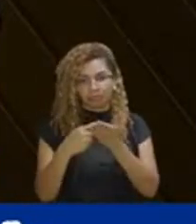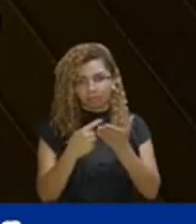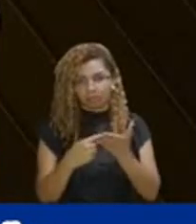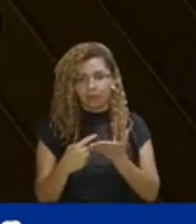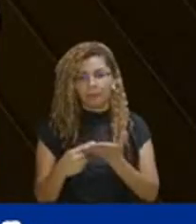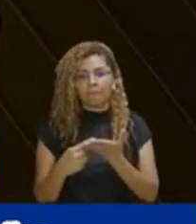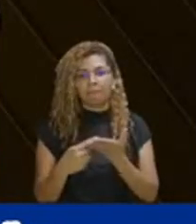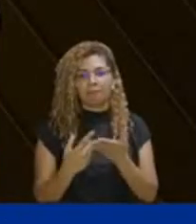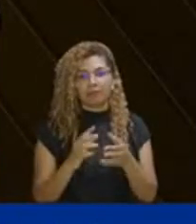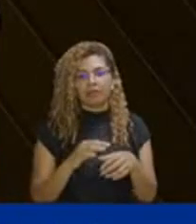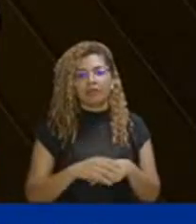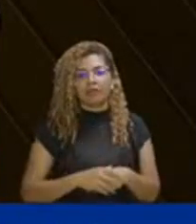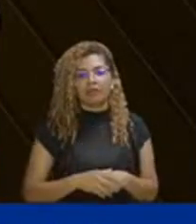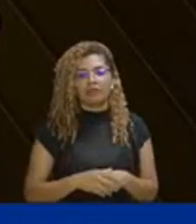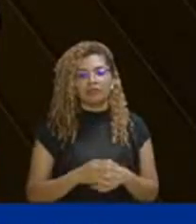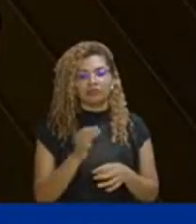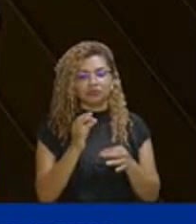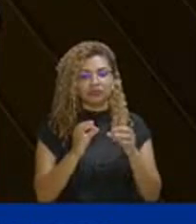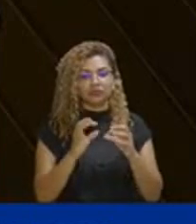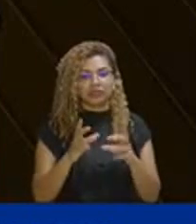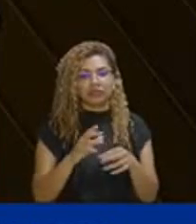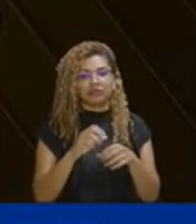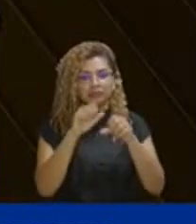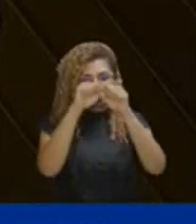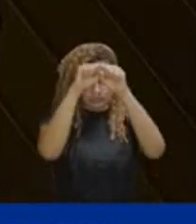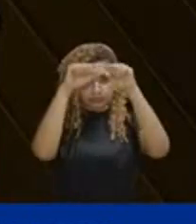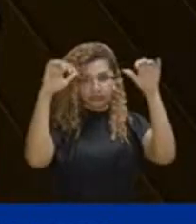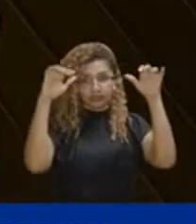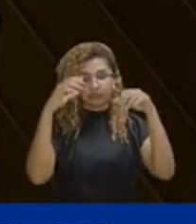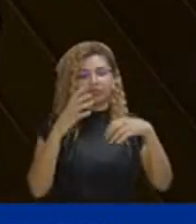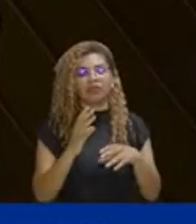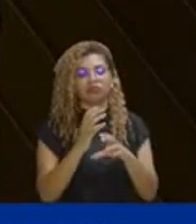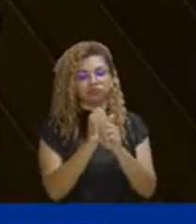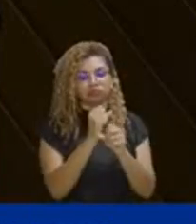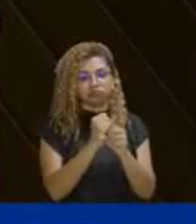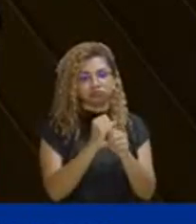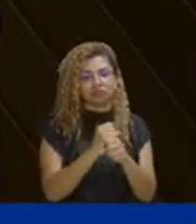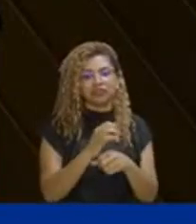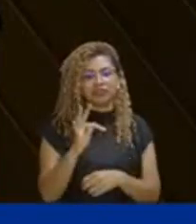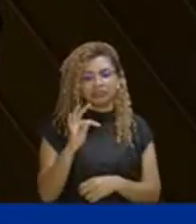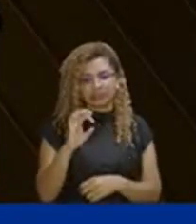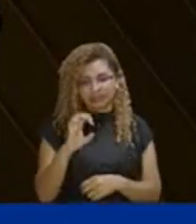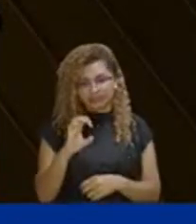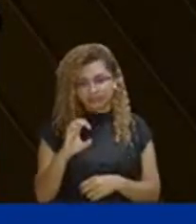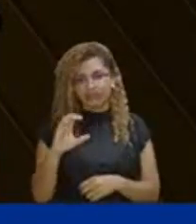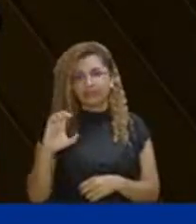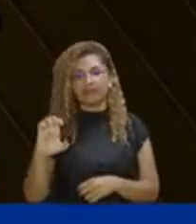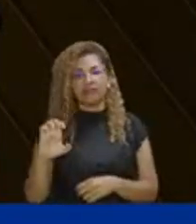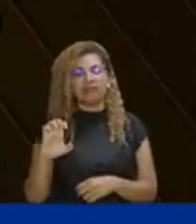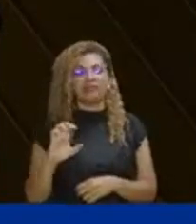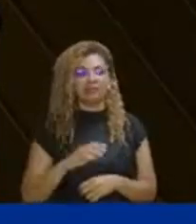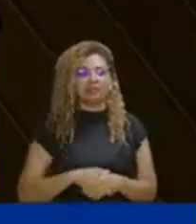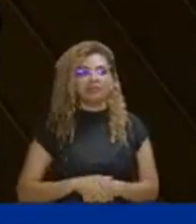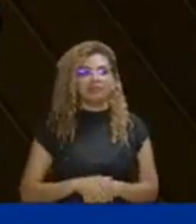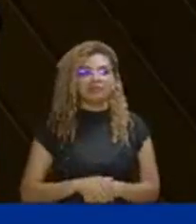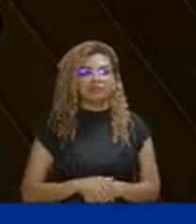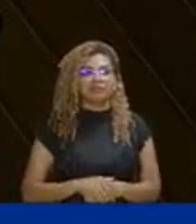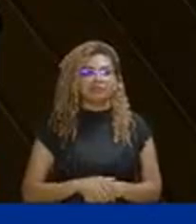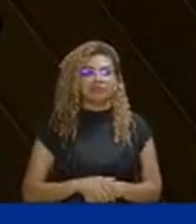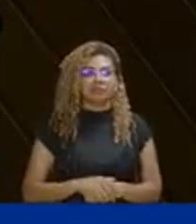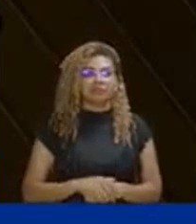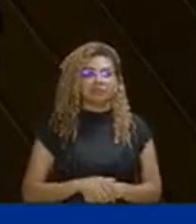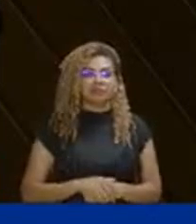por outros órgãos do Judiciário ou dos Tribunais de Contas que configurem causa de inelegibilidade. Fecho aspas.